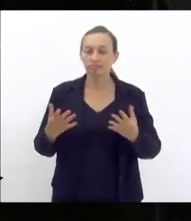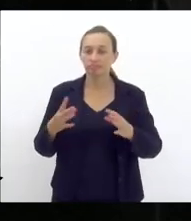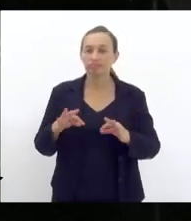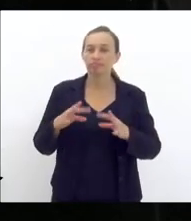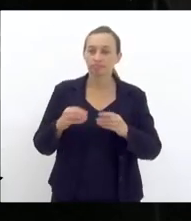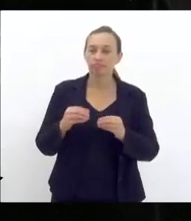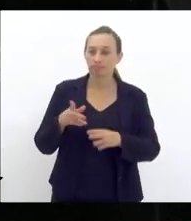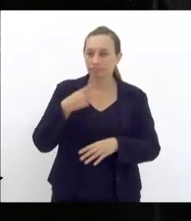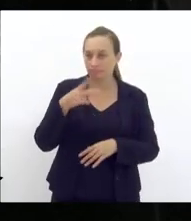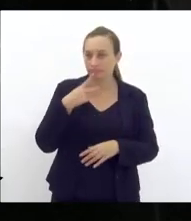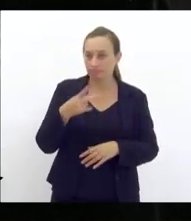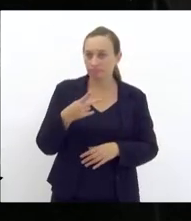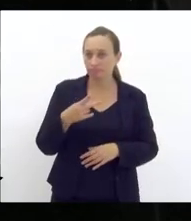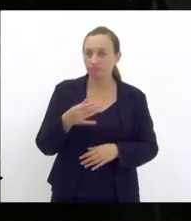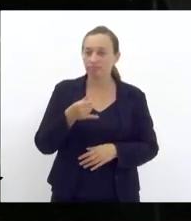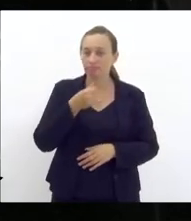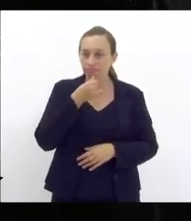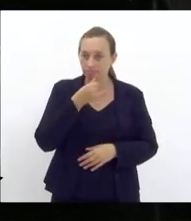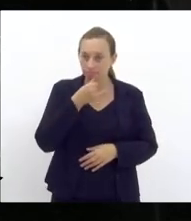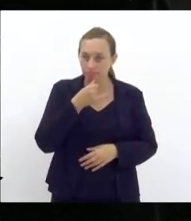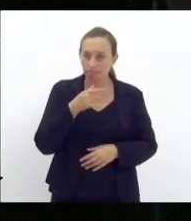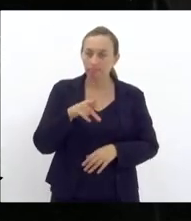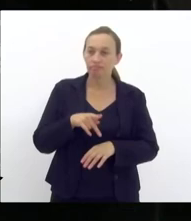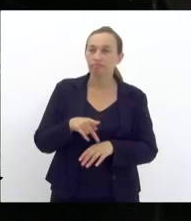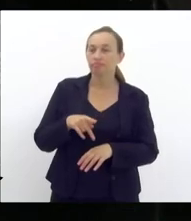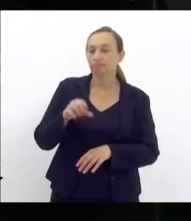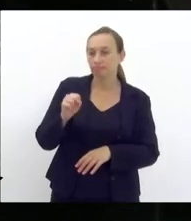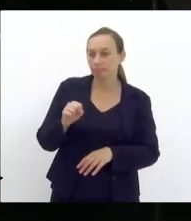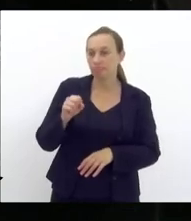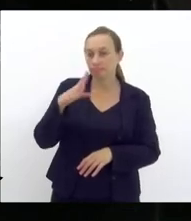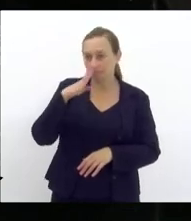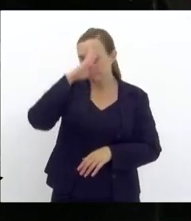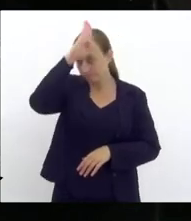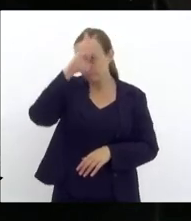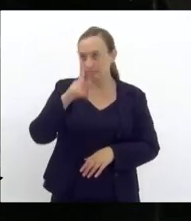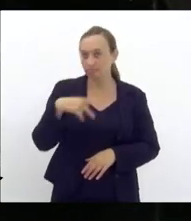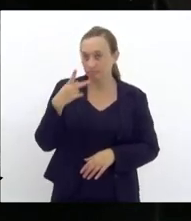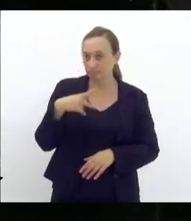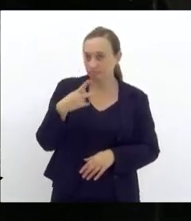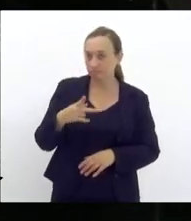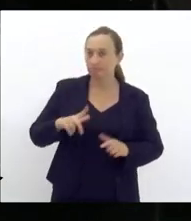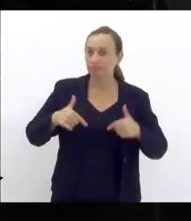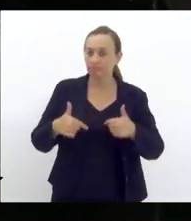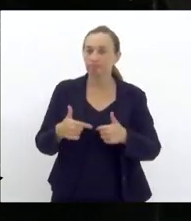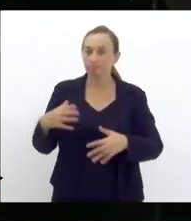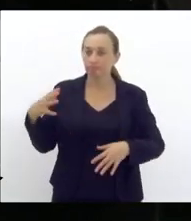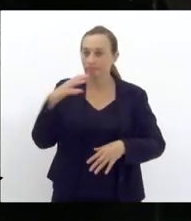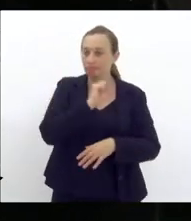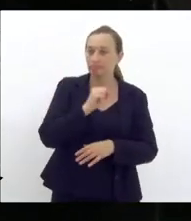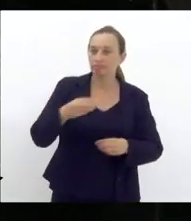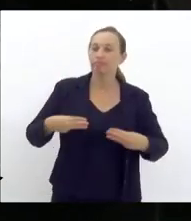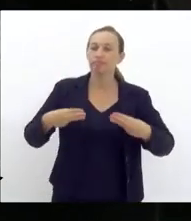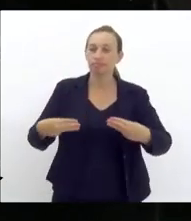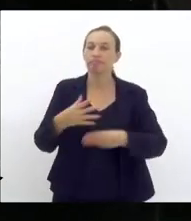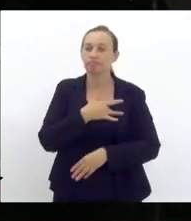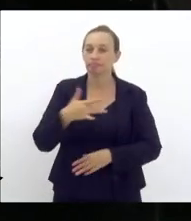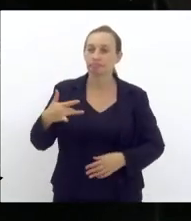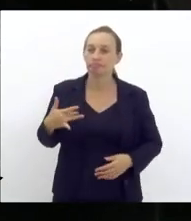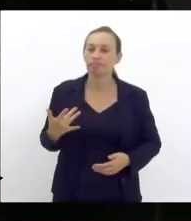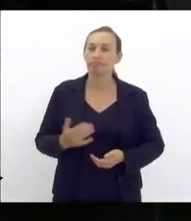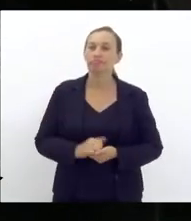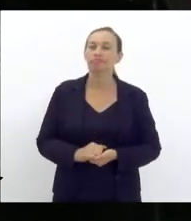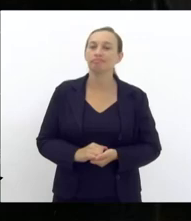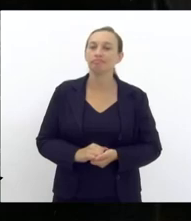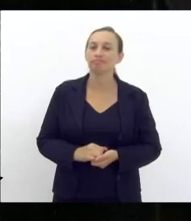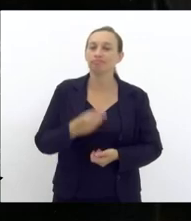desse quadro devastador pós bolsonaro Vale ponto a primeira ação imediata do Ministério da Saúde foi reabrir